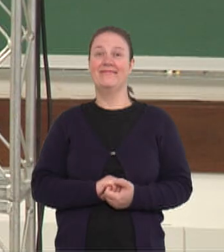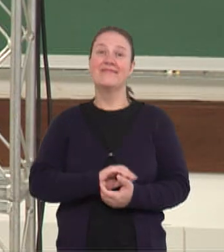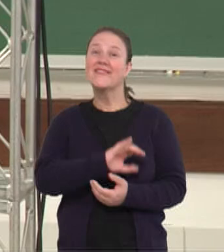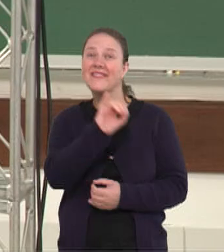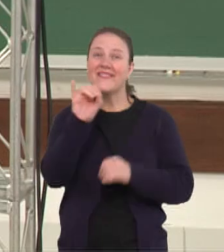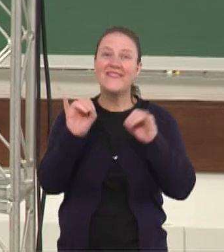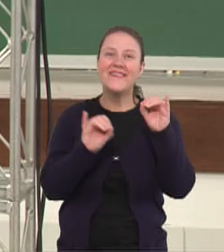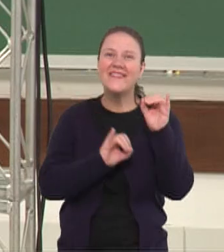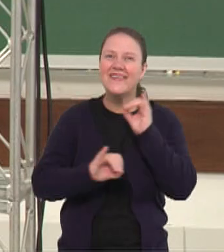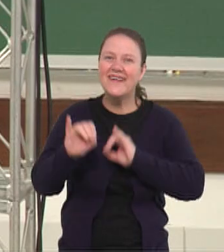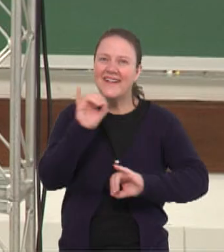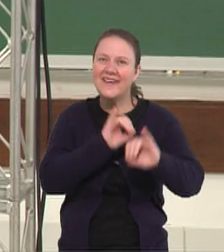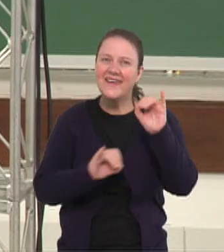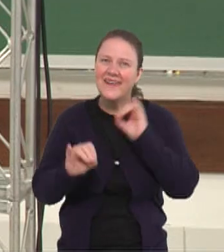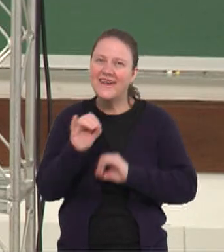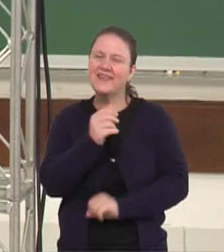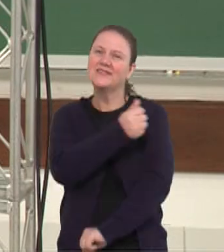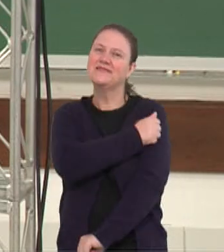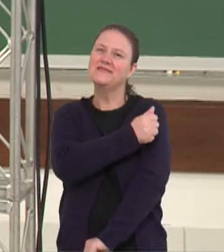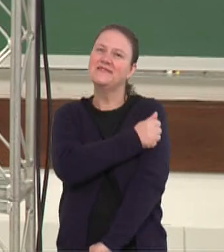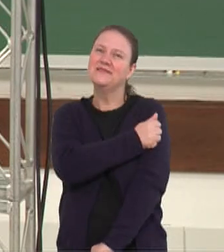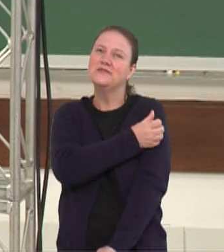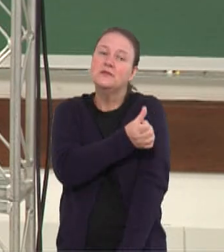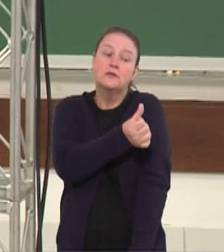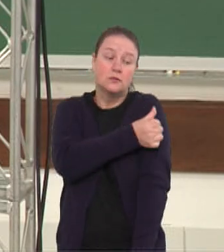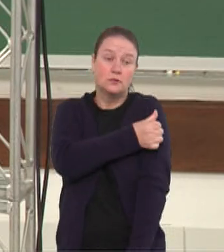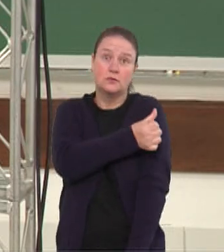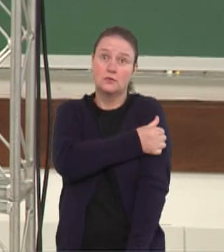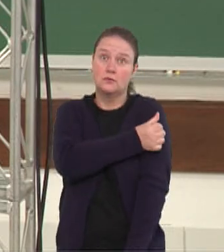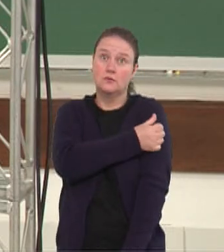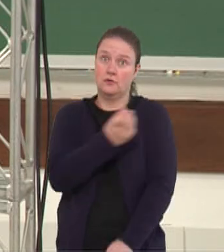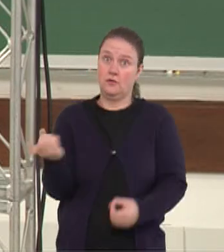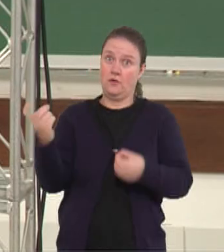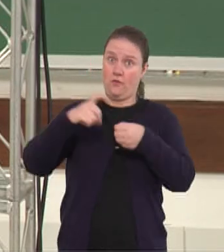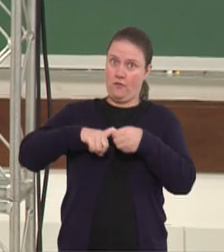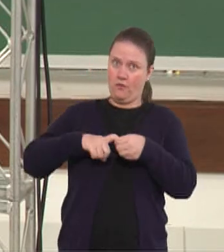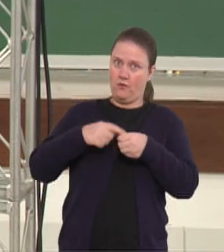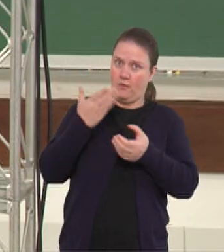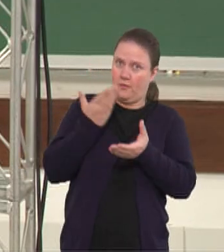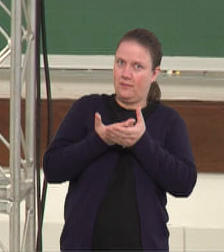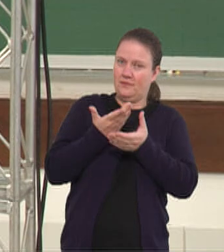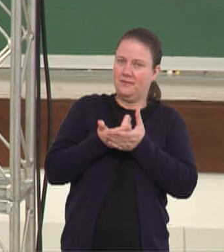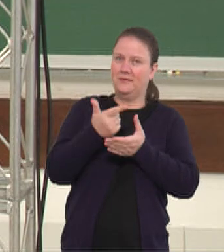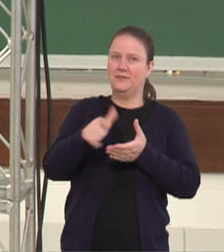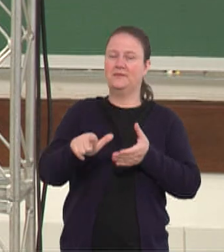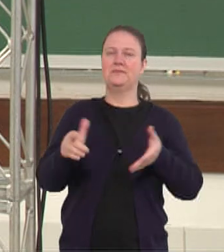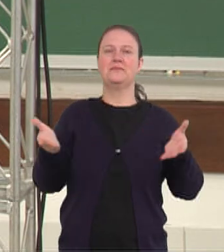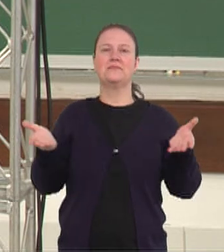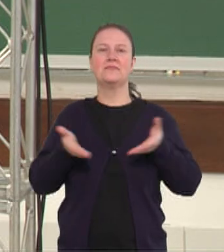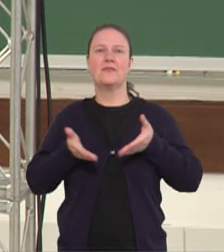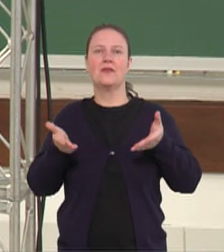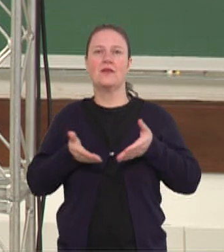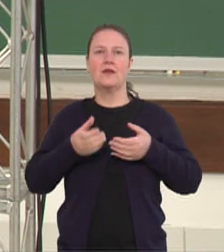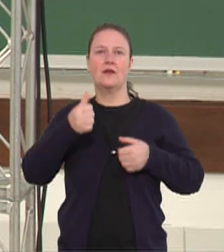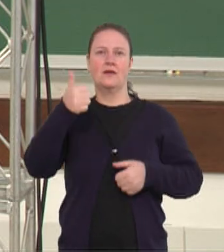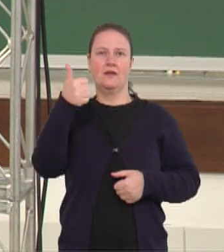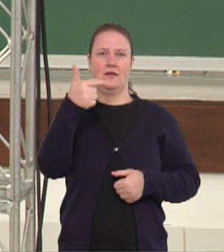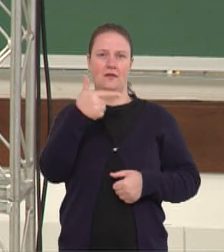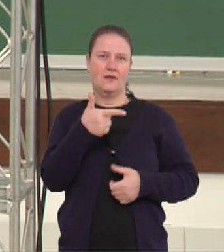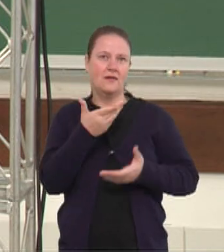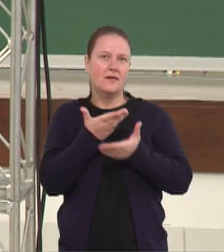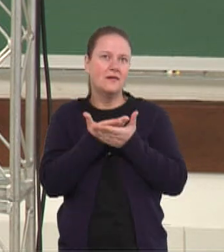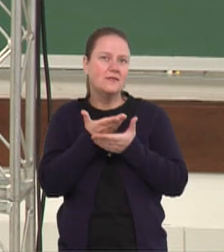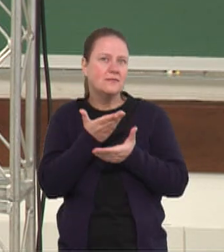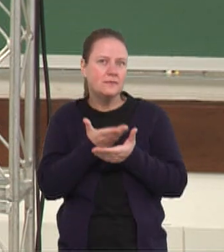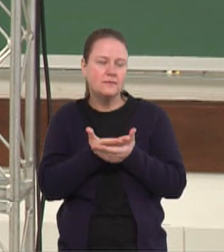Olá, queridos alunos do sexto ano, estamos de volta para a nossa próxima aula. Hoje é a 12ª aula.